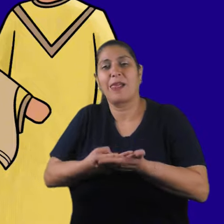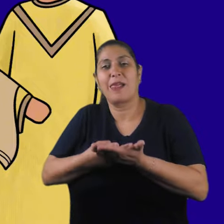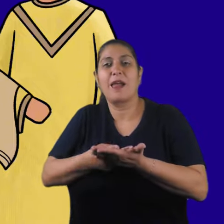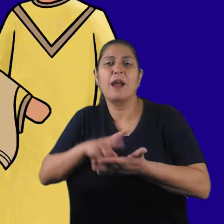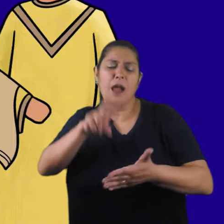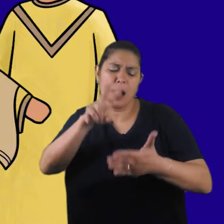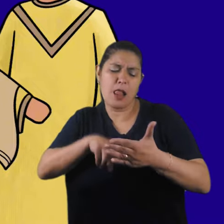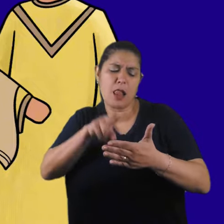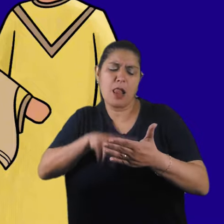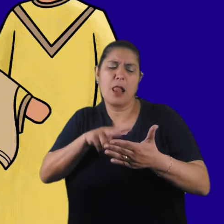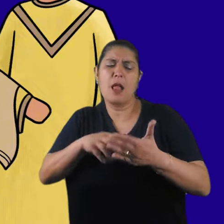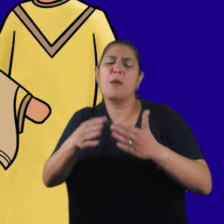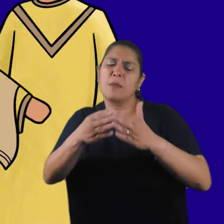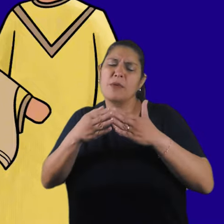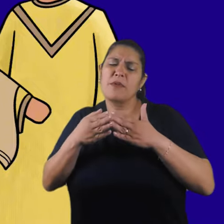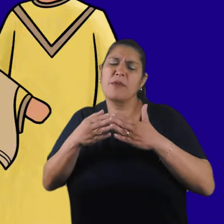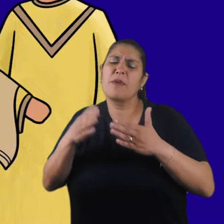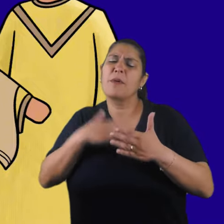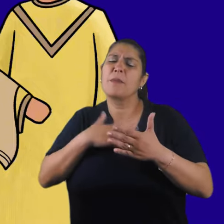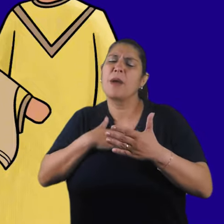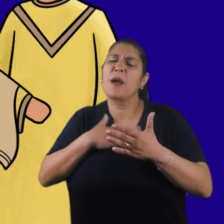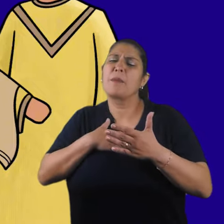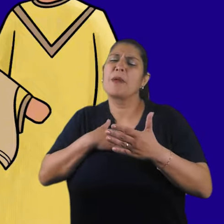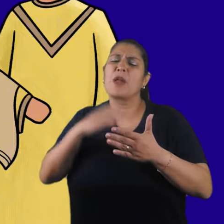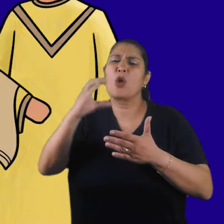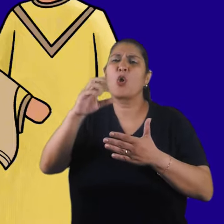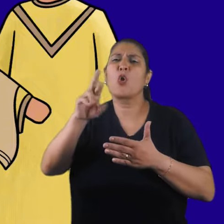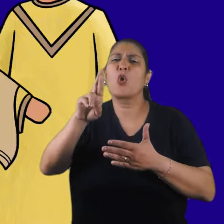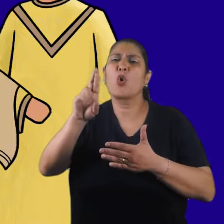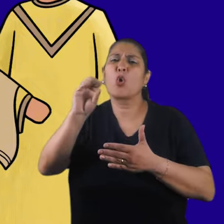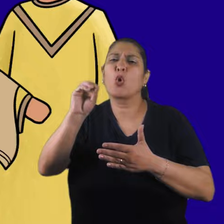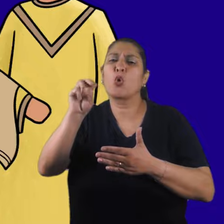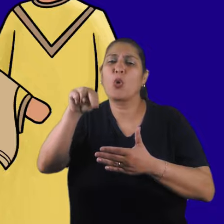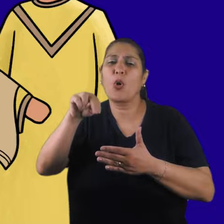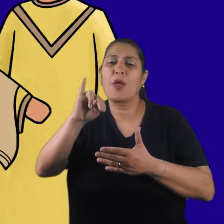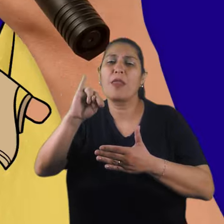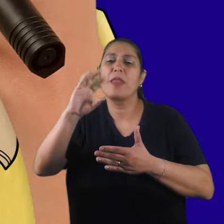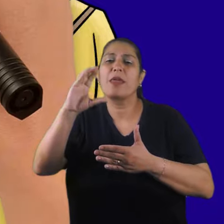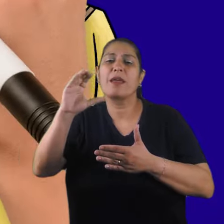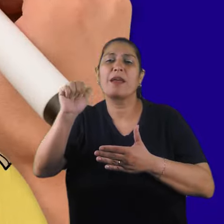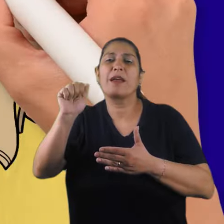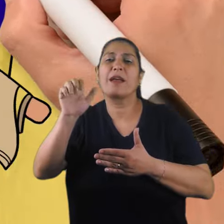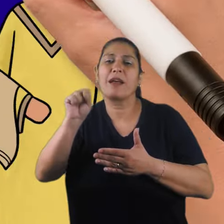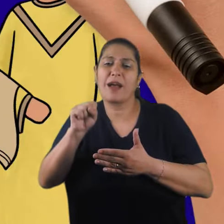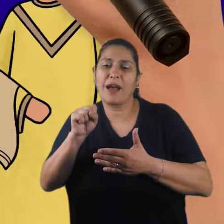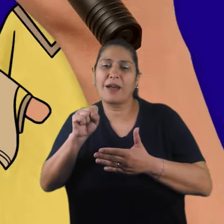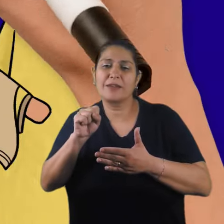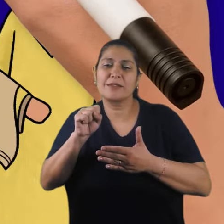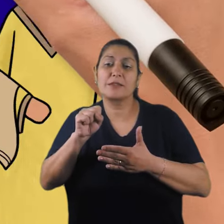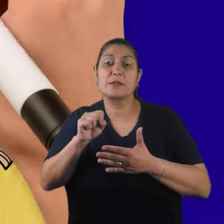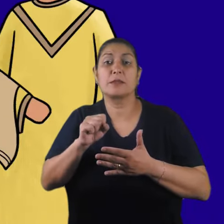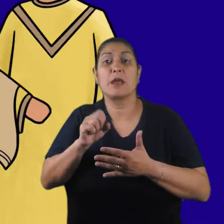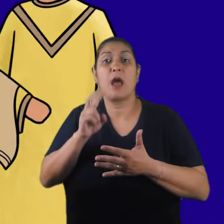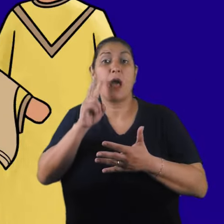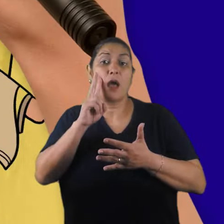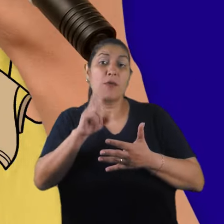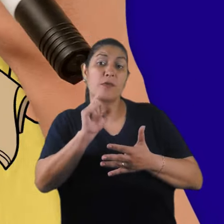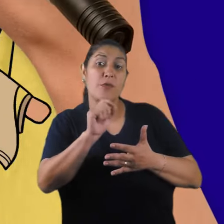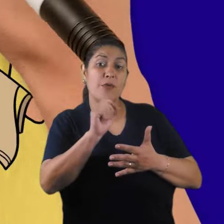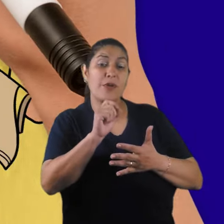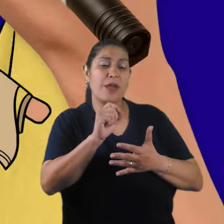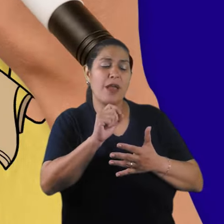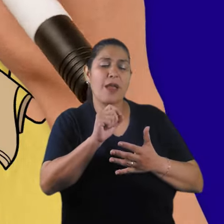crônicas, onde era registrado tudo o que acontecia em seu reinado. E o rei ouviu que, em certa